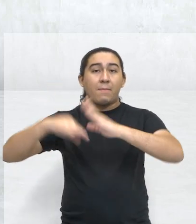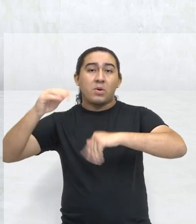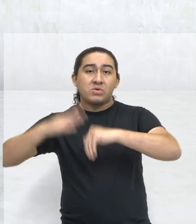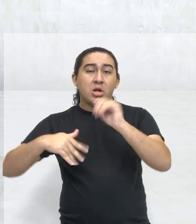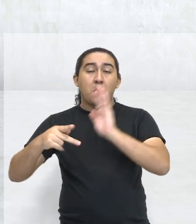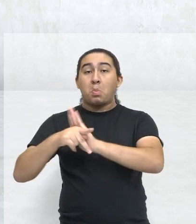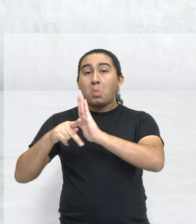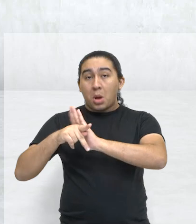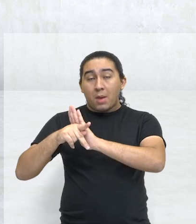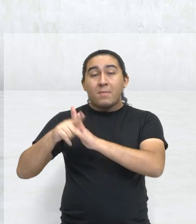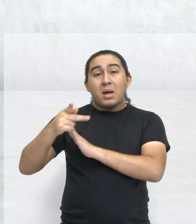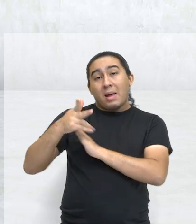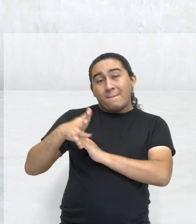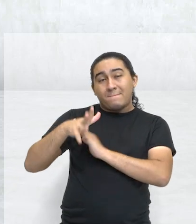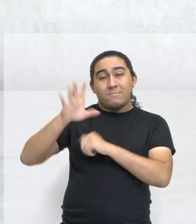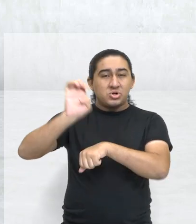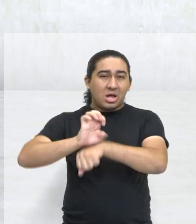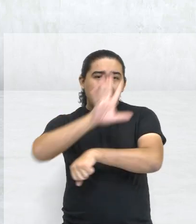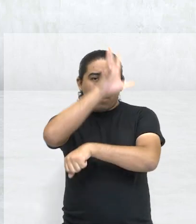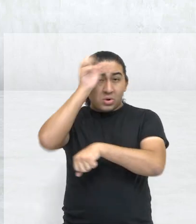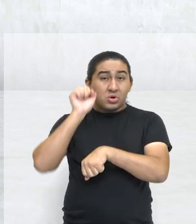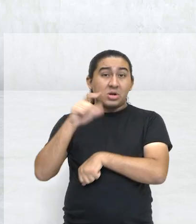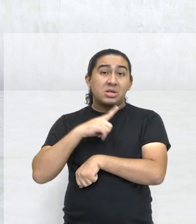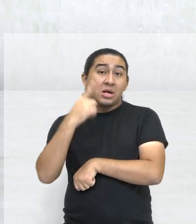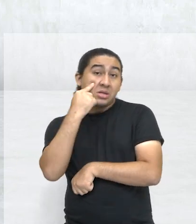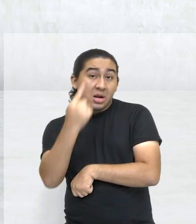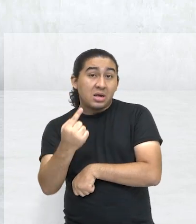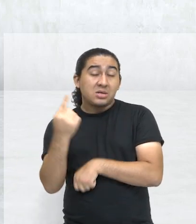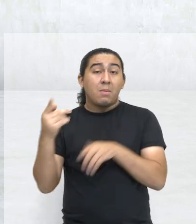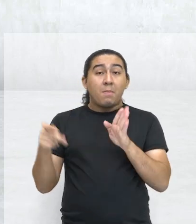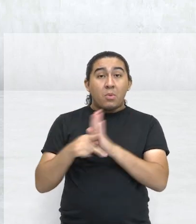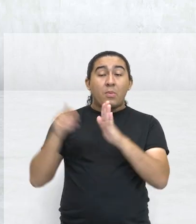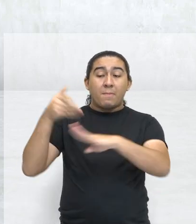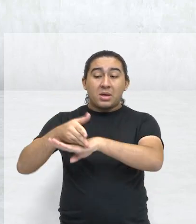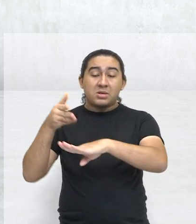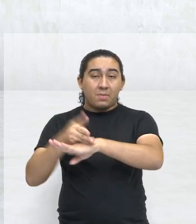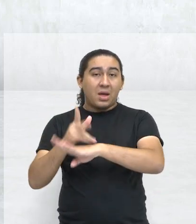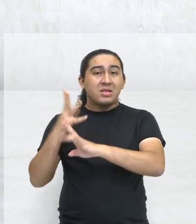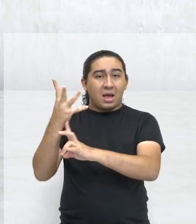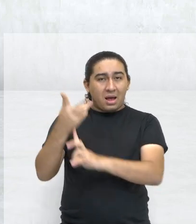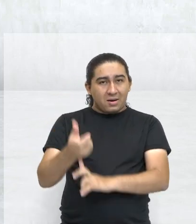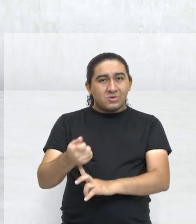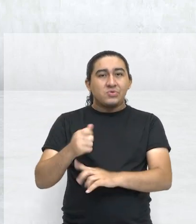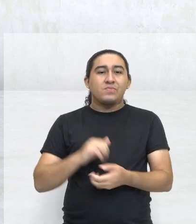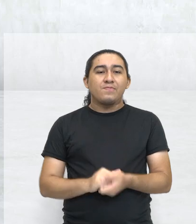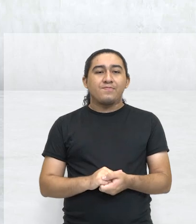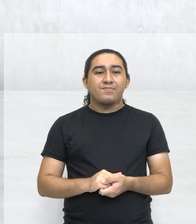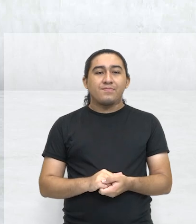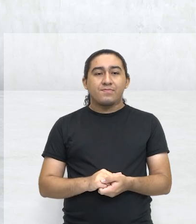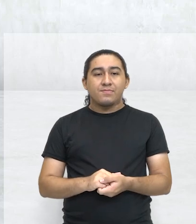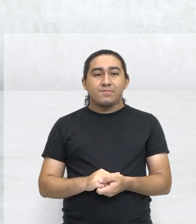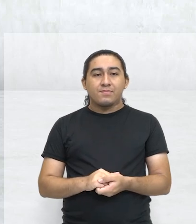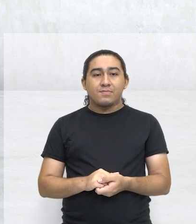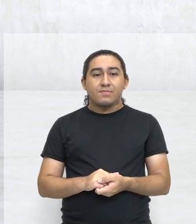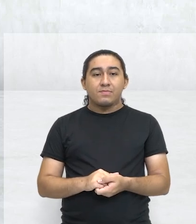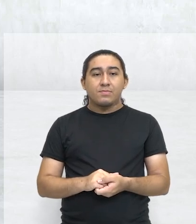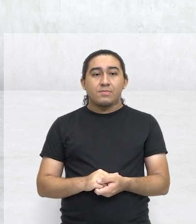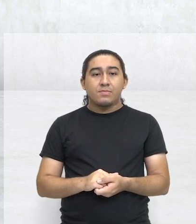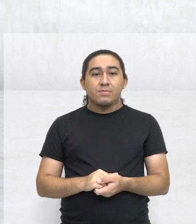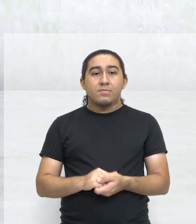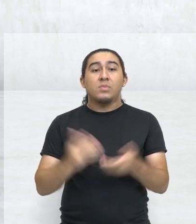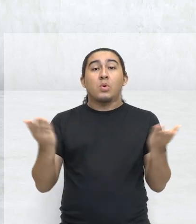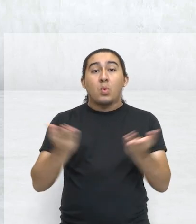aqui no Amazonas, nós temos o Cláudio Santoro, que é um liceu de arte, que abriga e profissionaliza